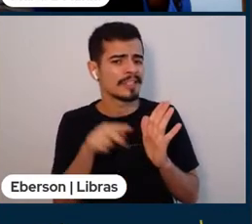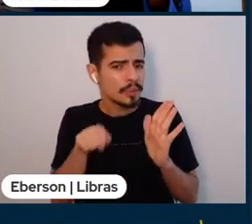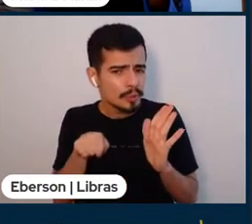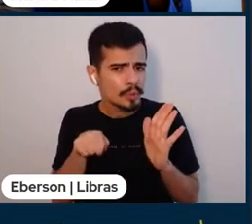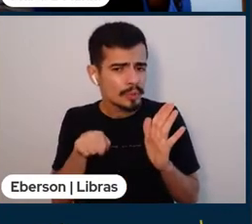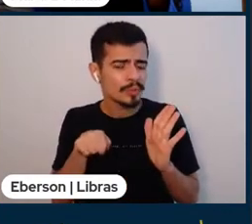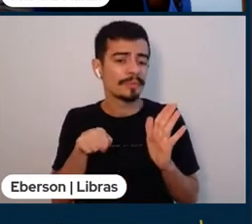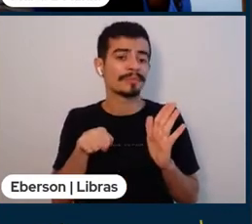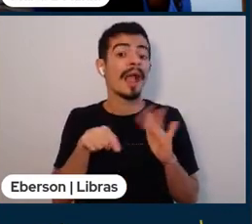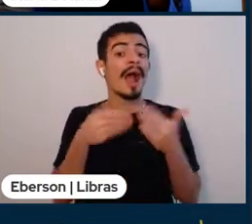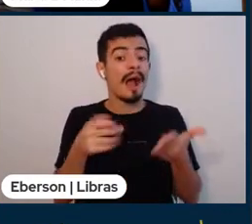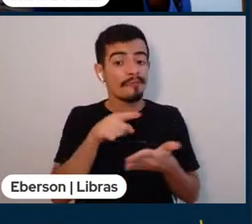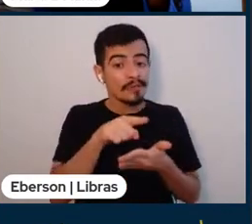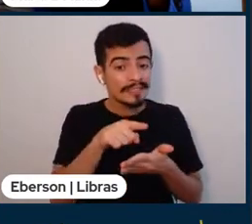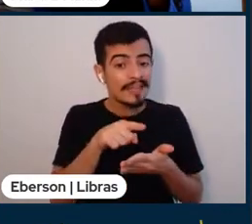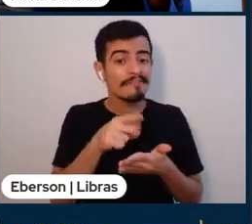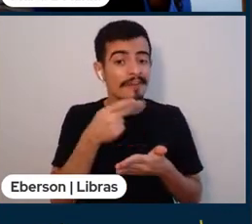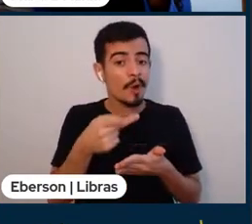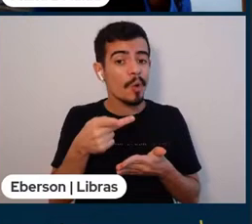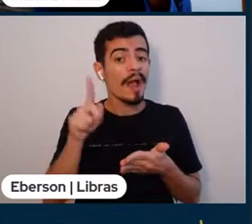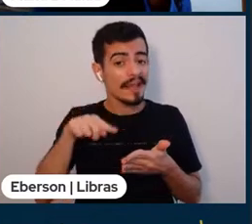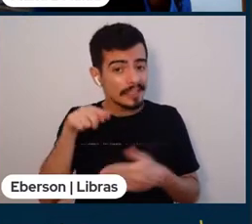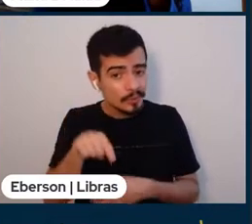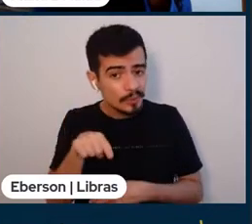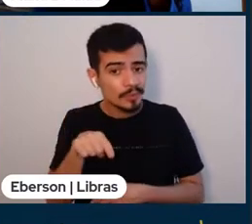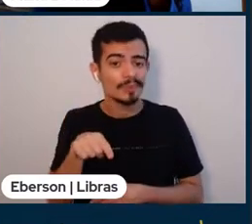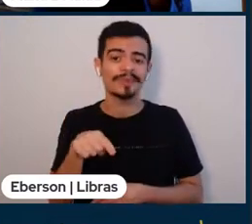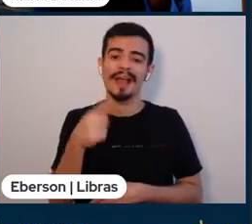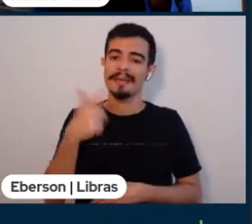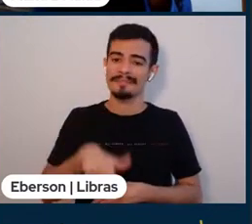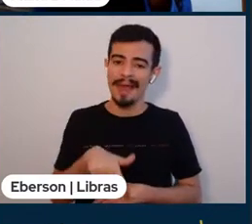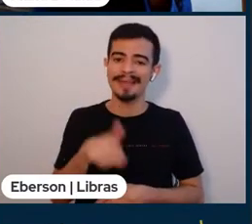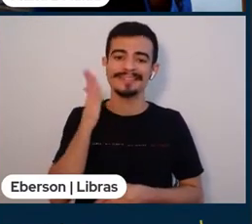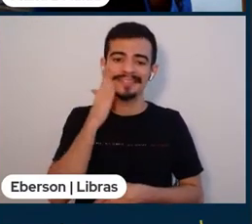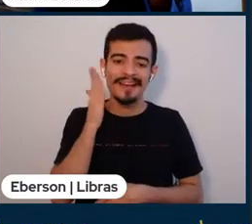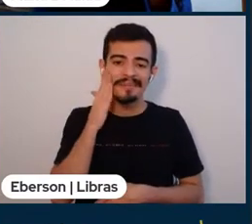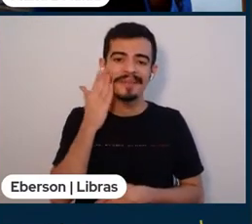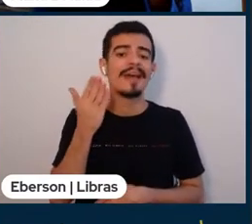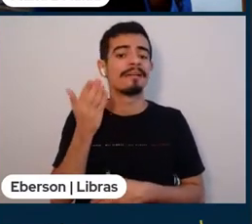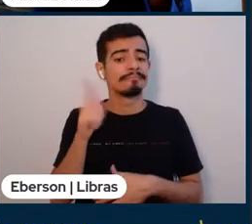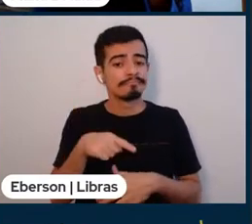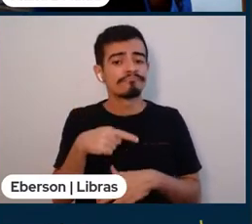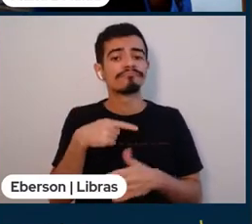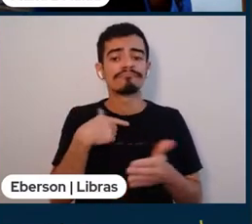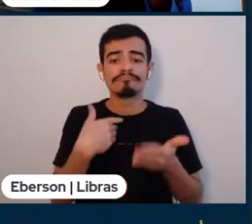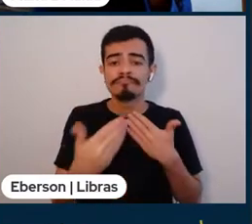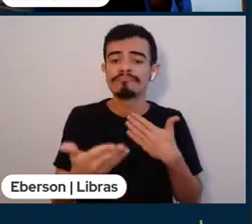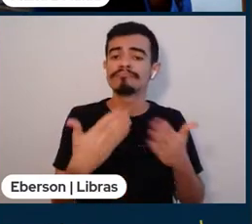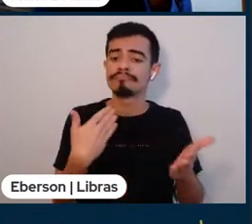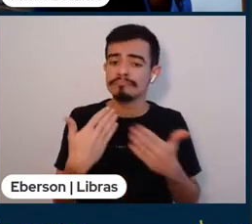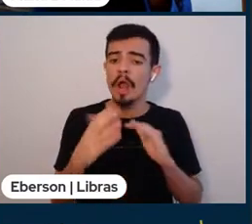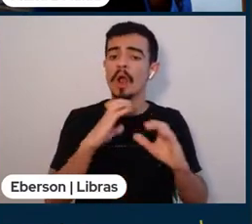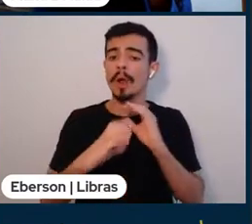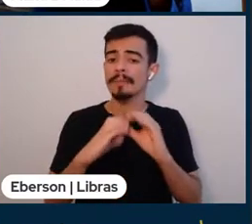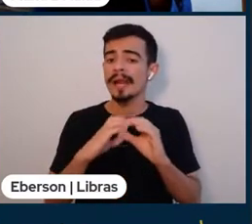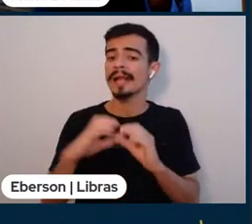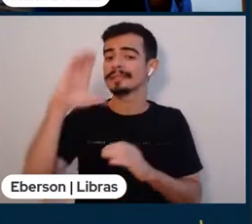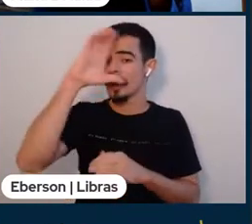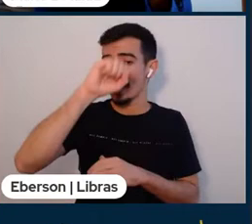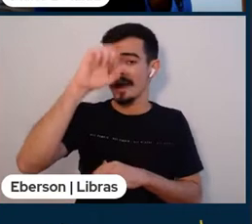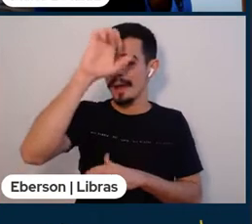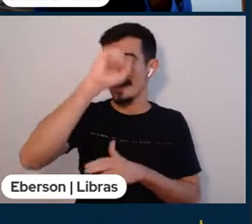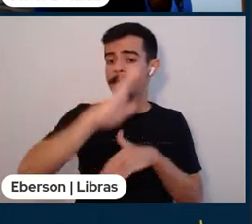quer dizer isso? E daí você repete, sabe? Então, parece que é uma comunicação que a gente aprende.